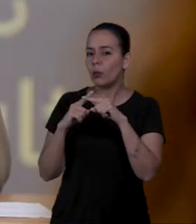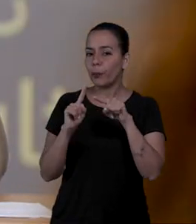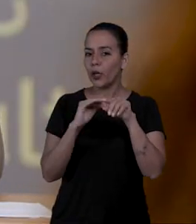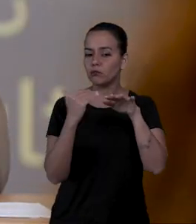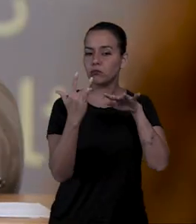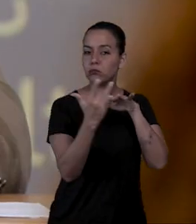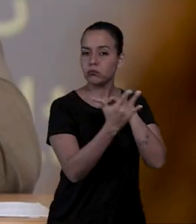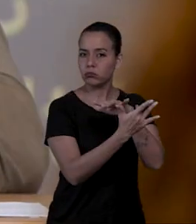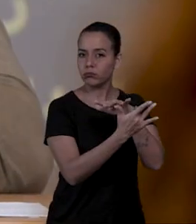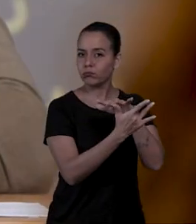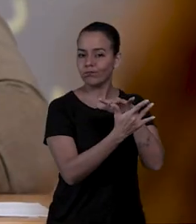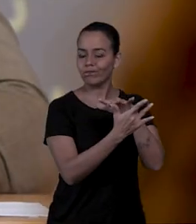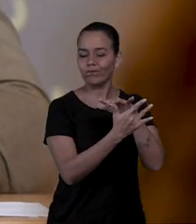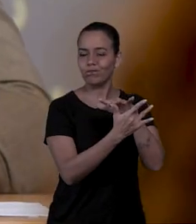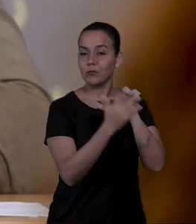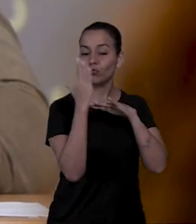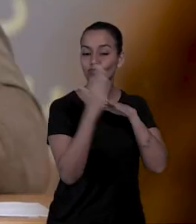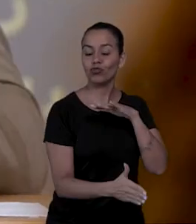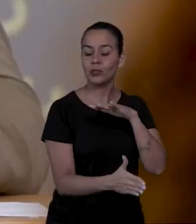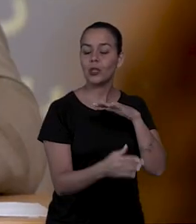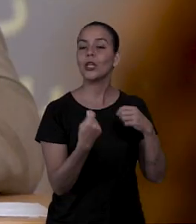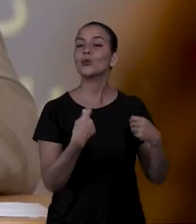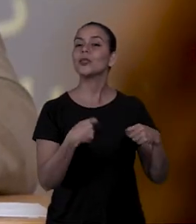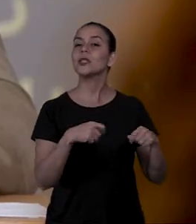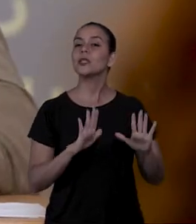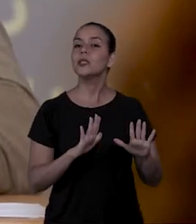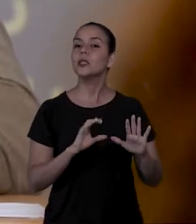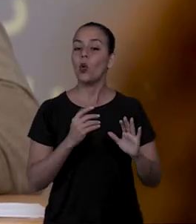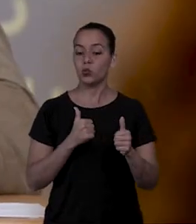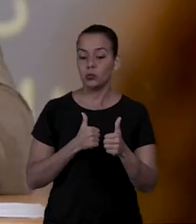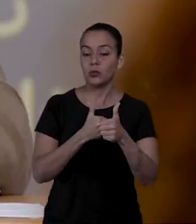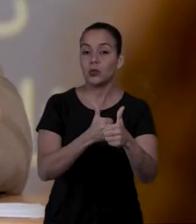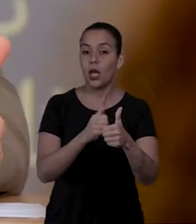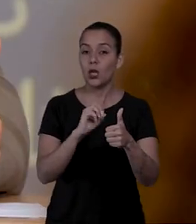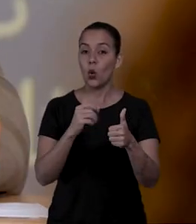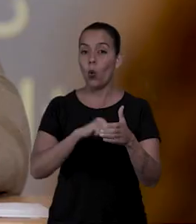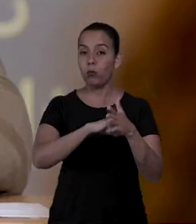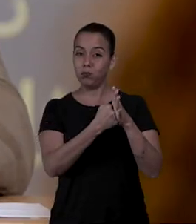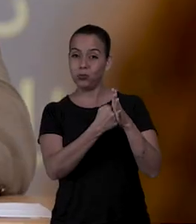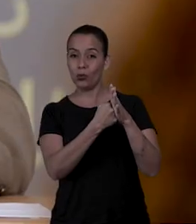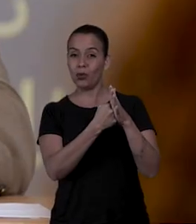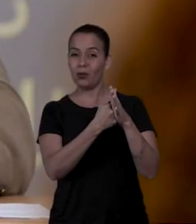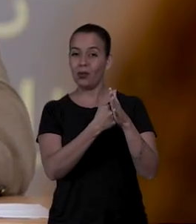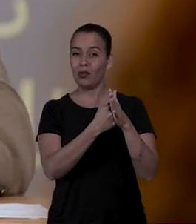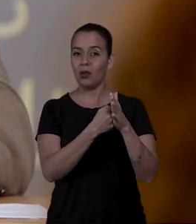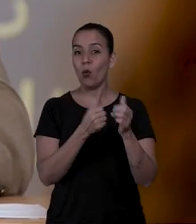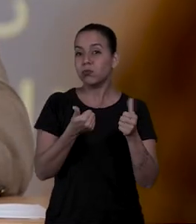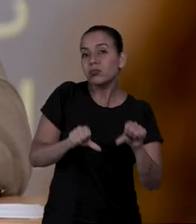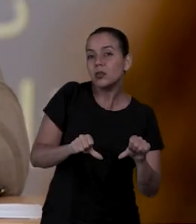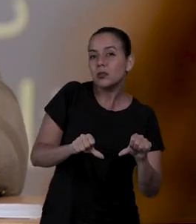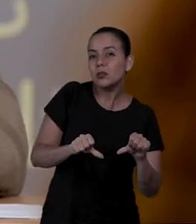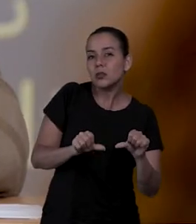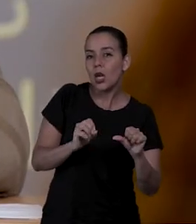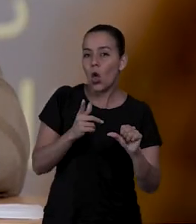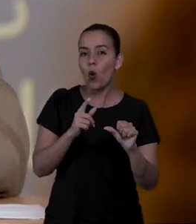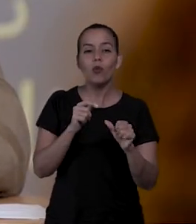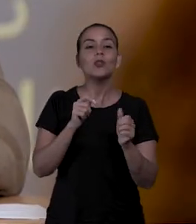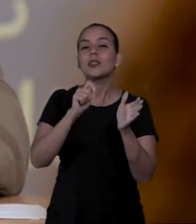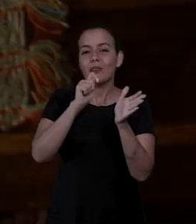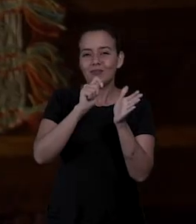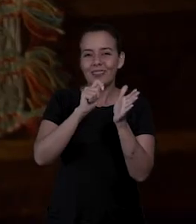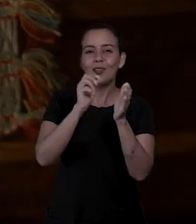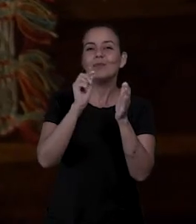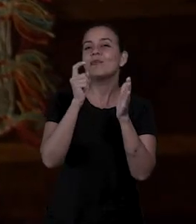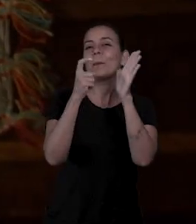discordar. Mas a rede não tem espaço para isso. Ou você concorda ou você discorda. Ou você segue ou você cancela. Ou você